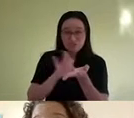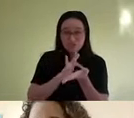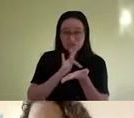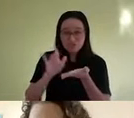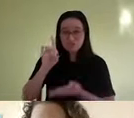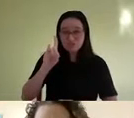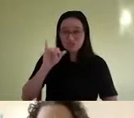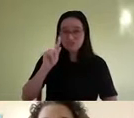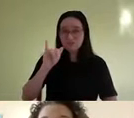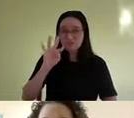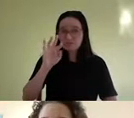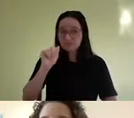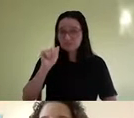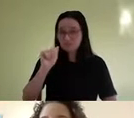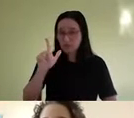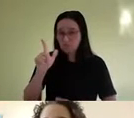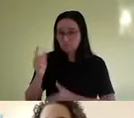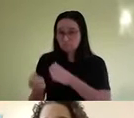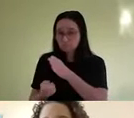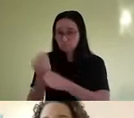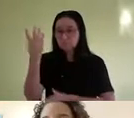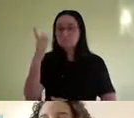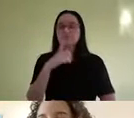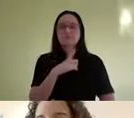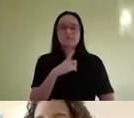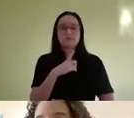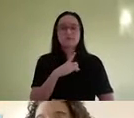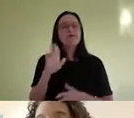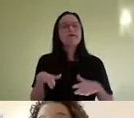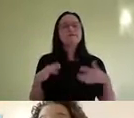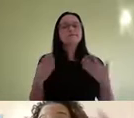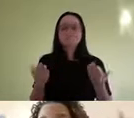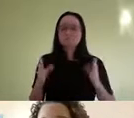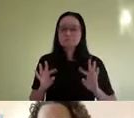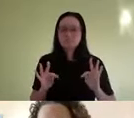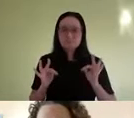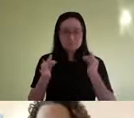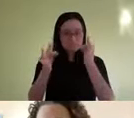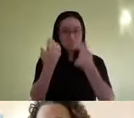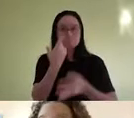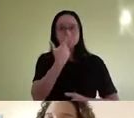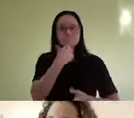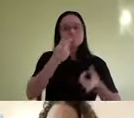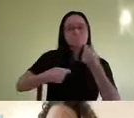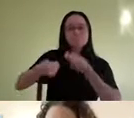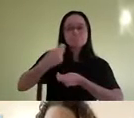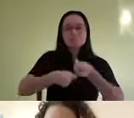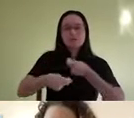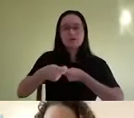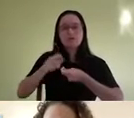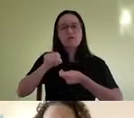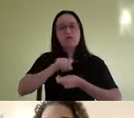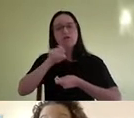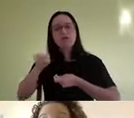nasce digitalmente, e a tecnologia que permitiu esse caso de negócio foi o blockchain.